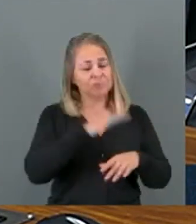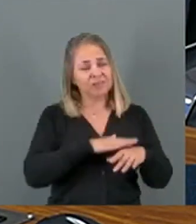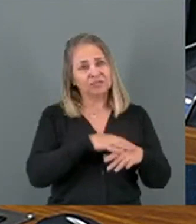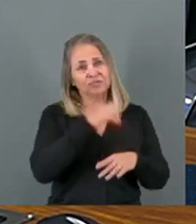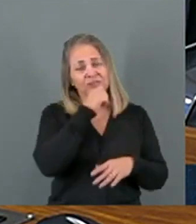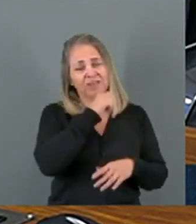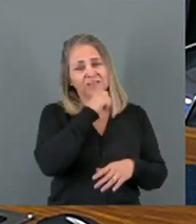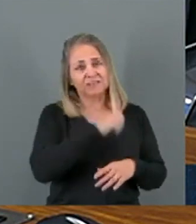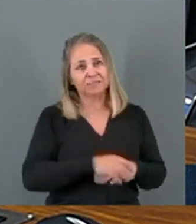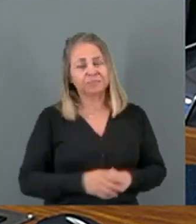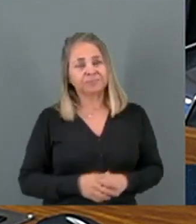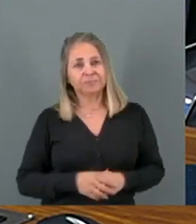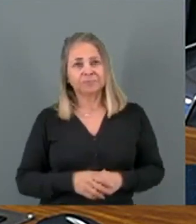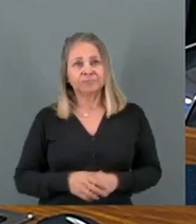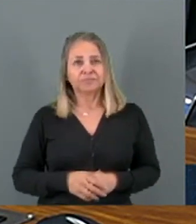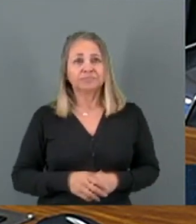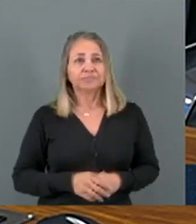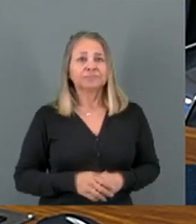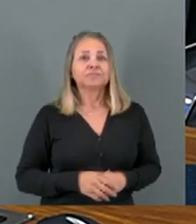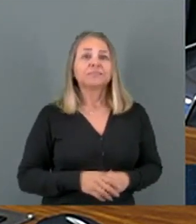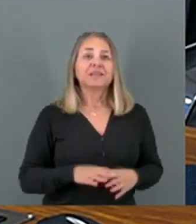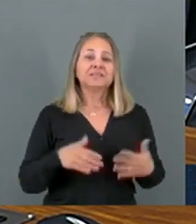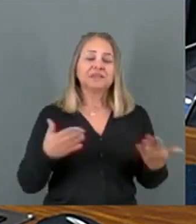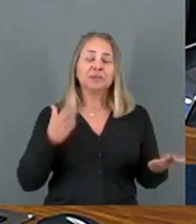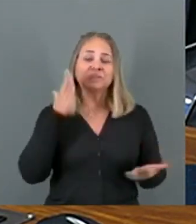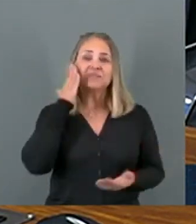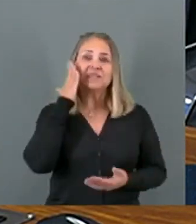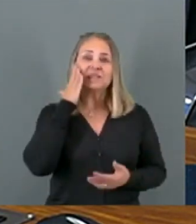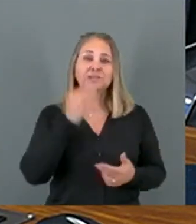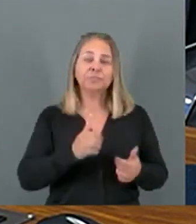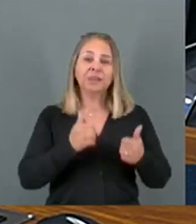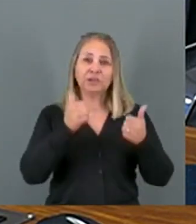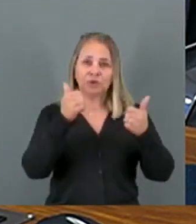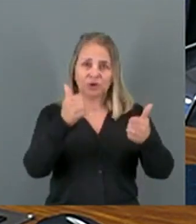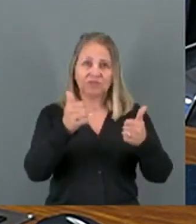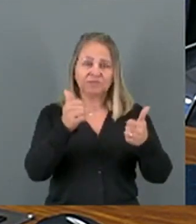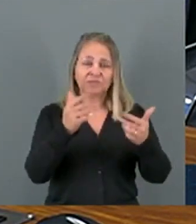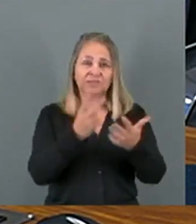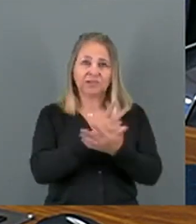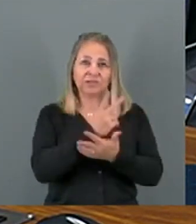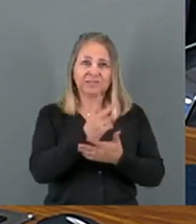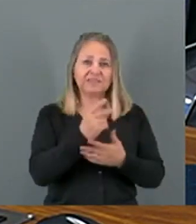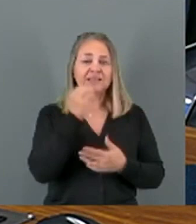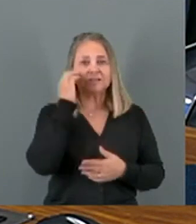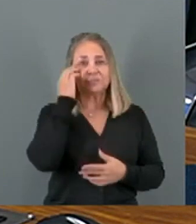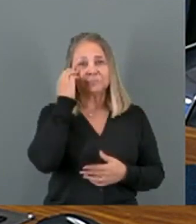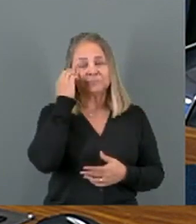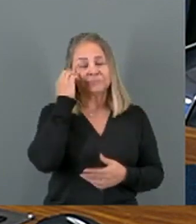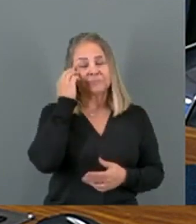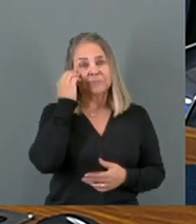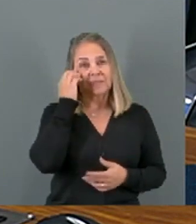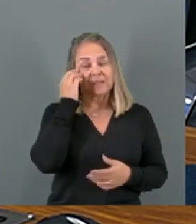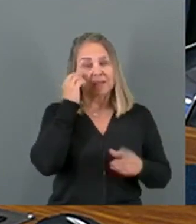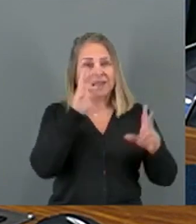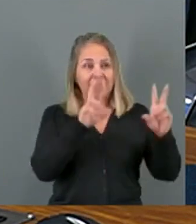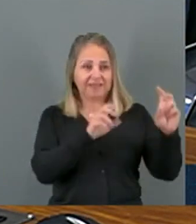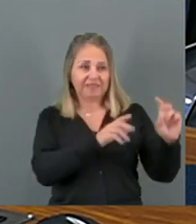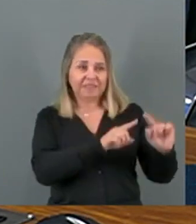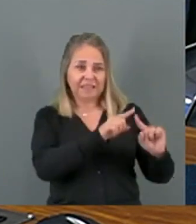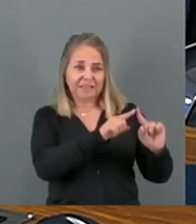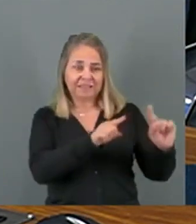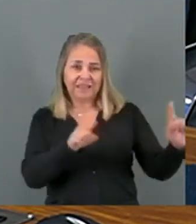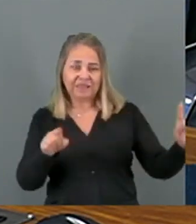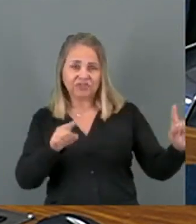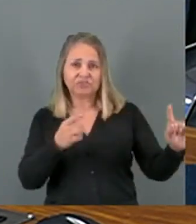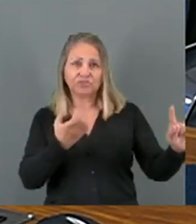Então, como eu vi, só compilando então, essa estabilidade da taxa de suicídio, ela é aparente, mas a